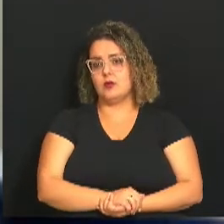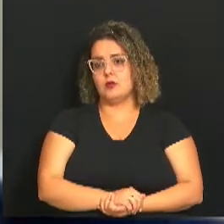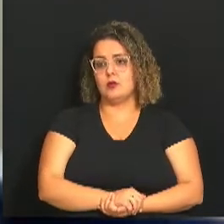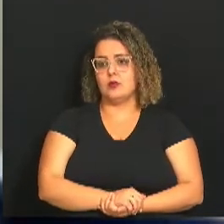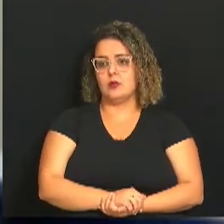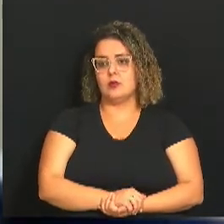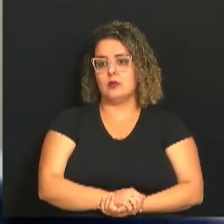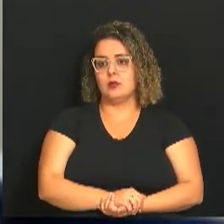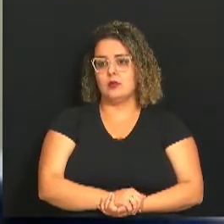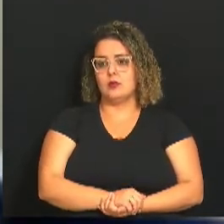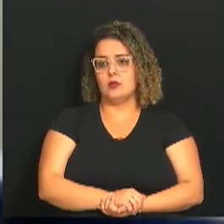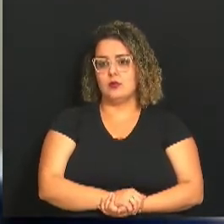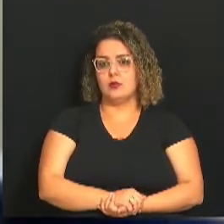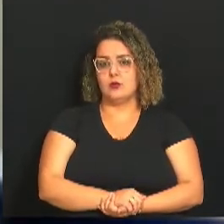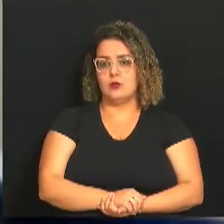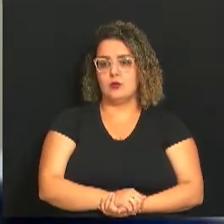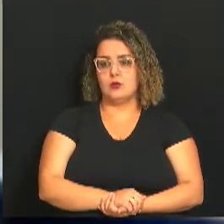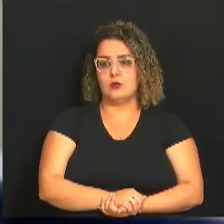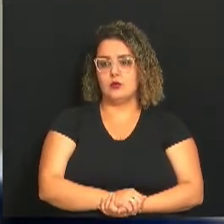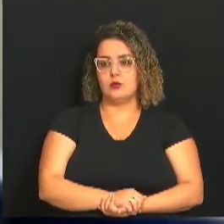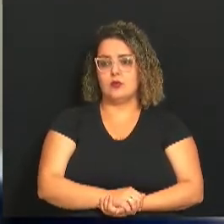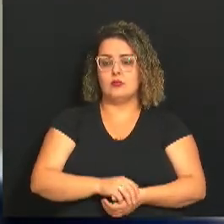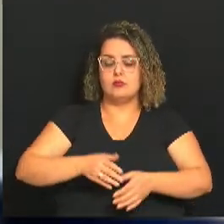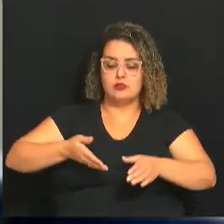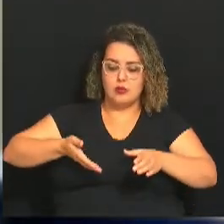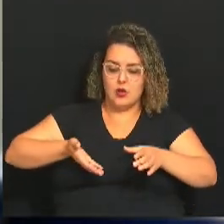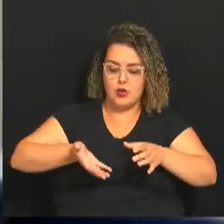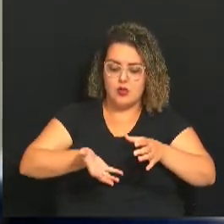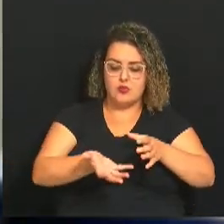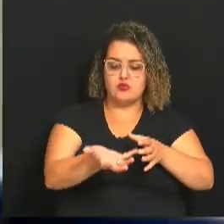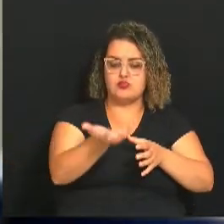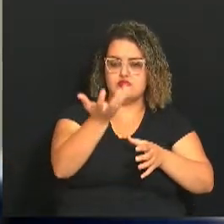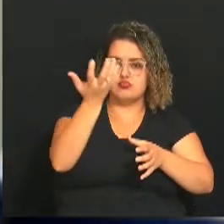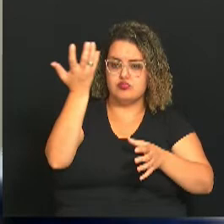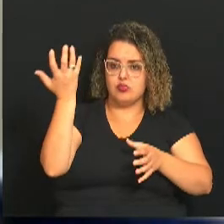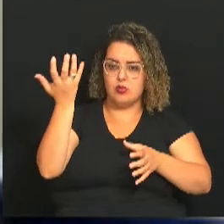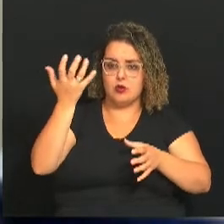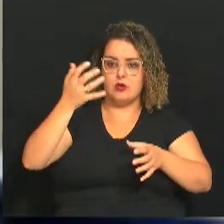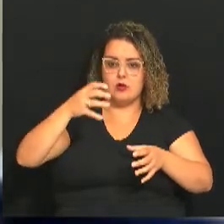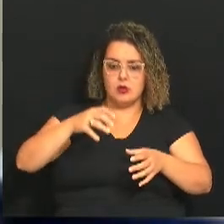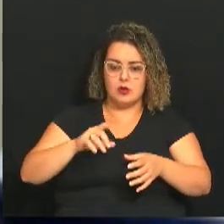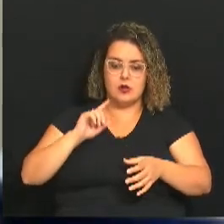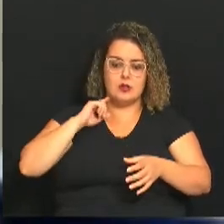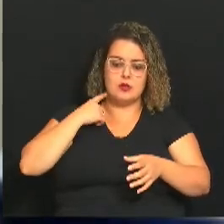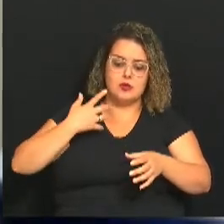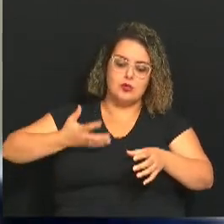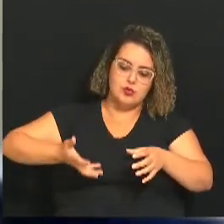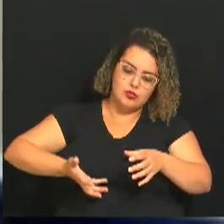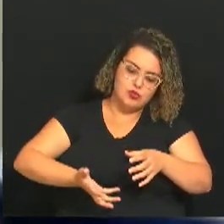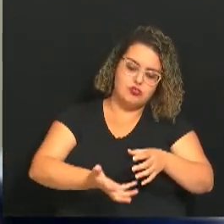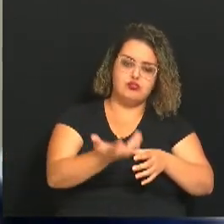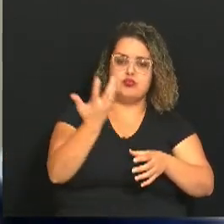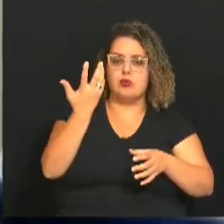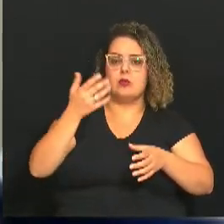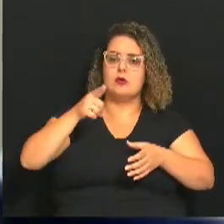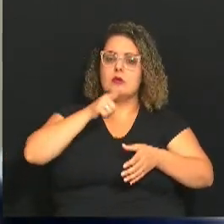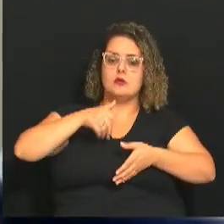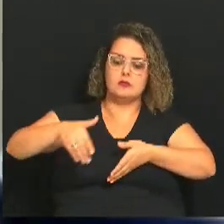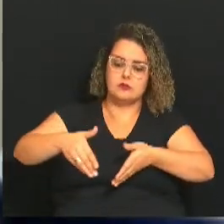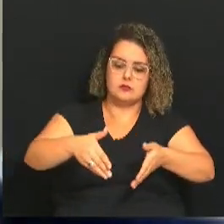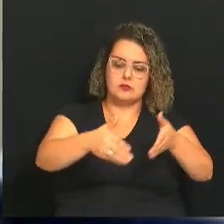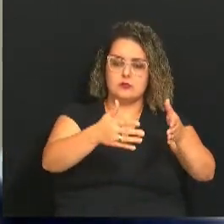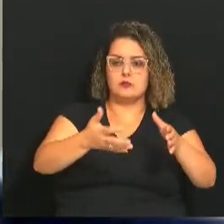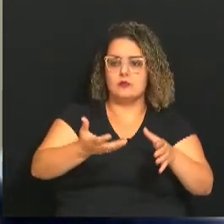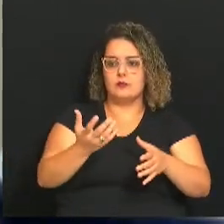com escavadeira hidráulica e a maioria dos córregos são limpos. E a gente recolhe